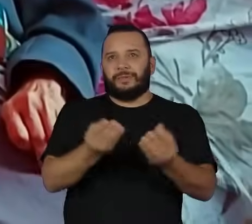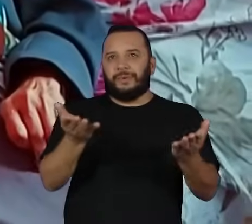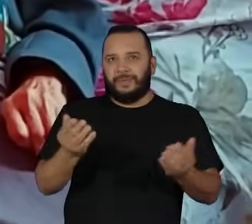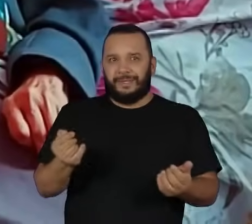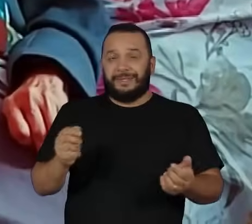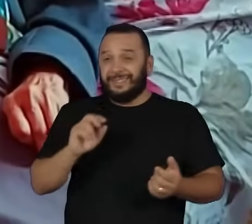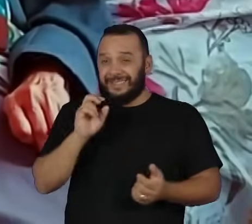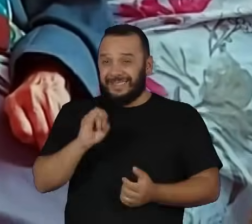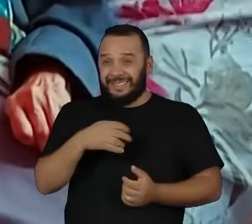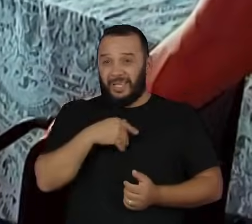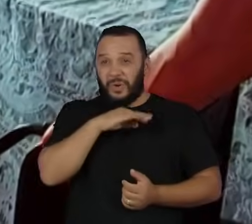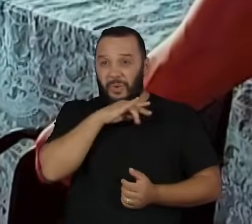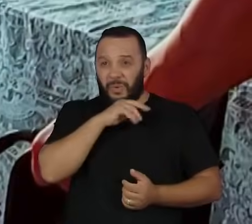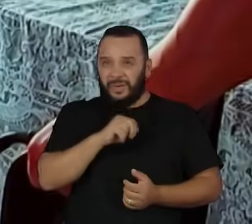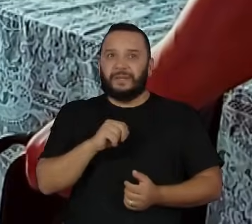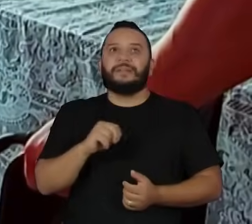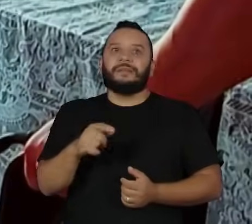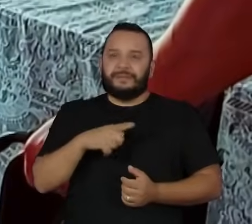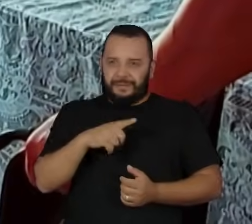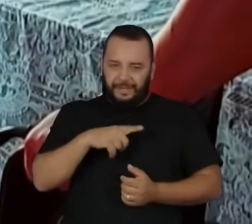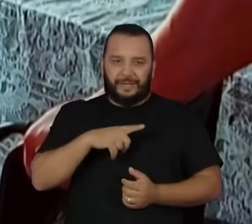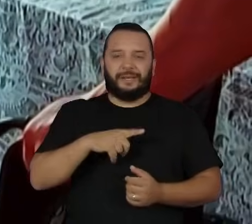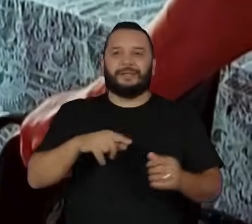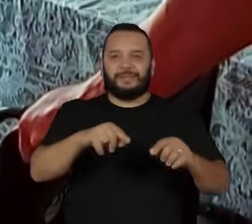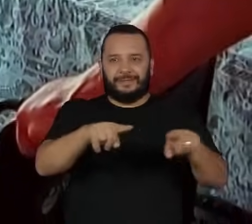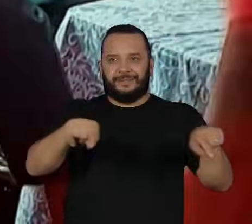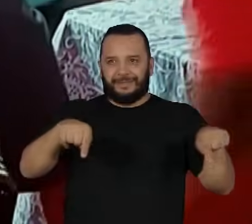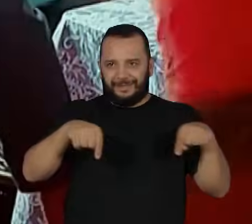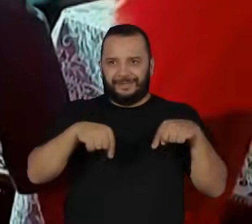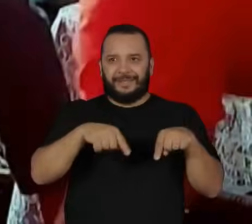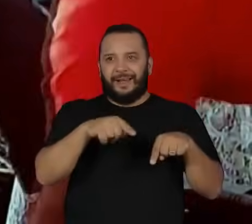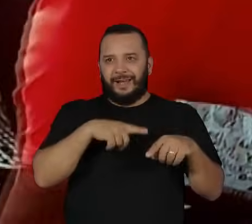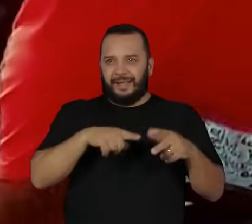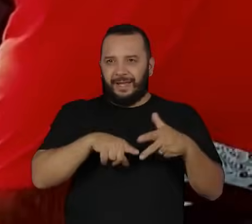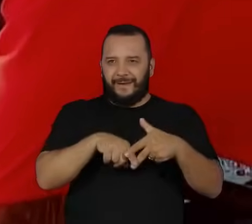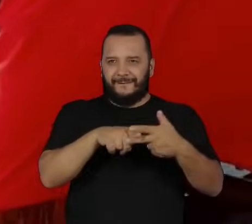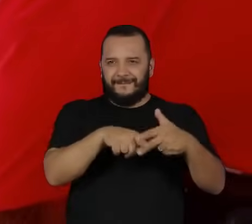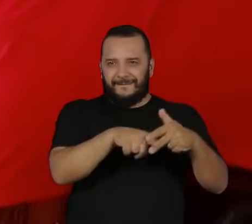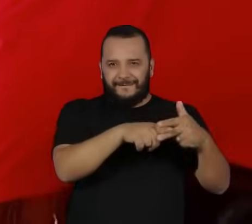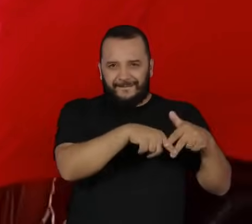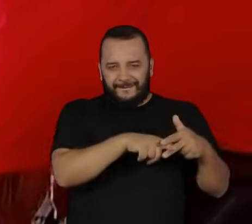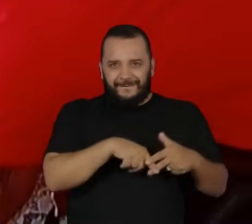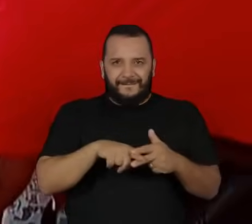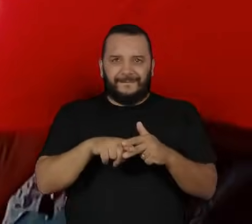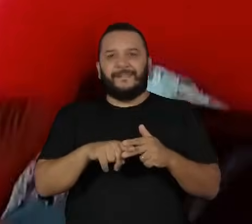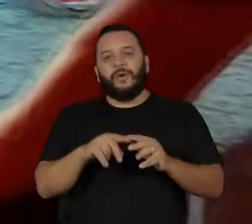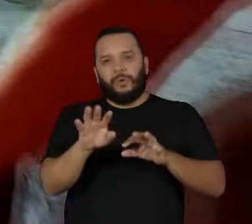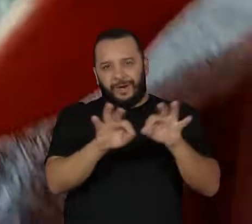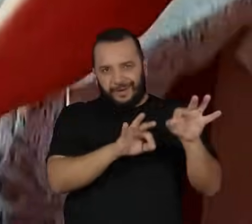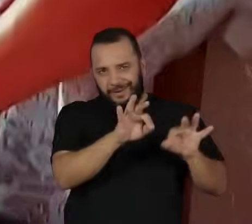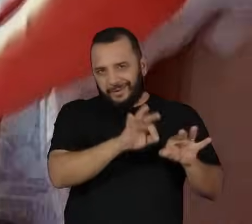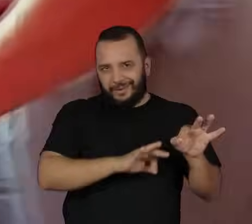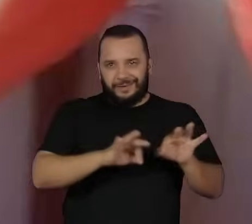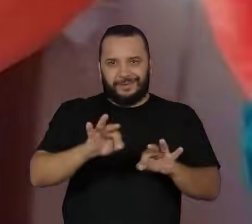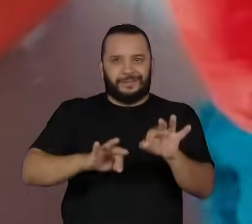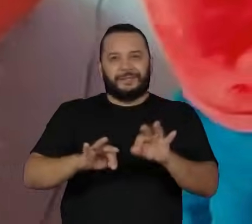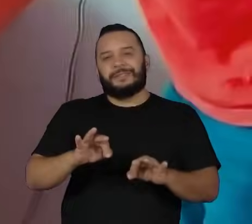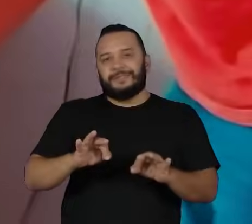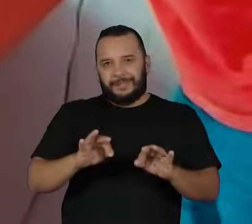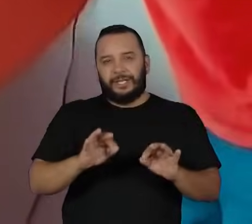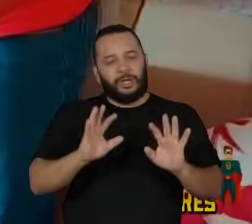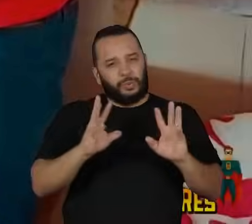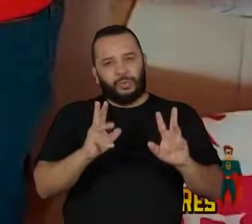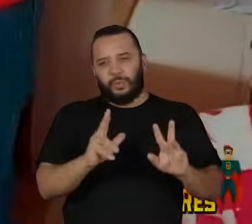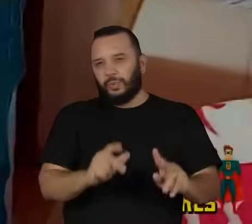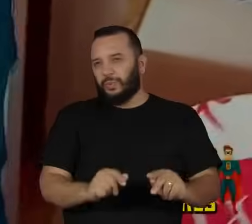Se ela não estiver em bom estado, temos a sala de manutenção. A gente organiza ela, deixa ela toda arrumadinha para